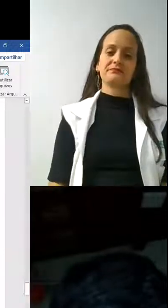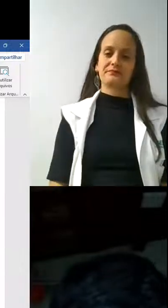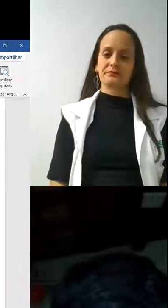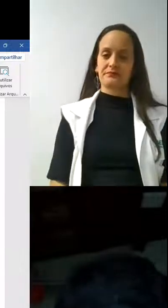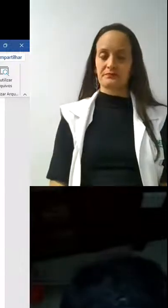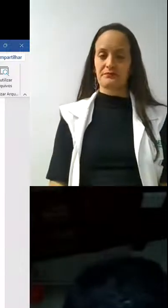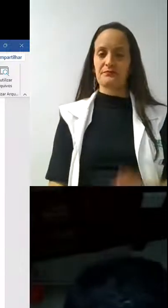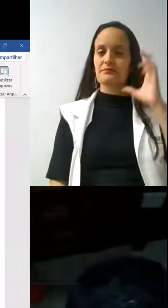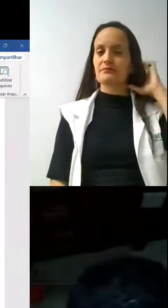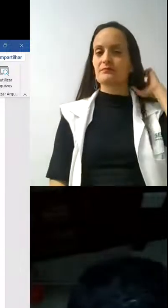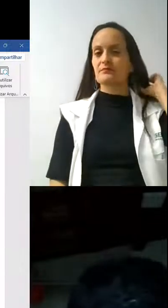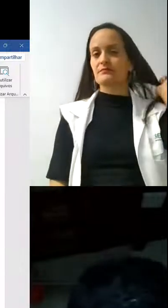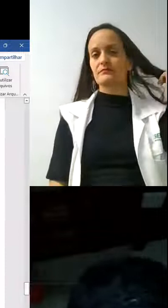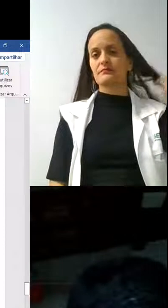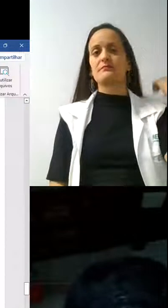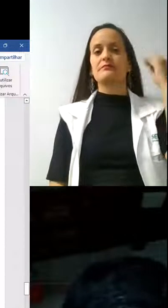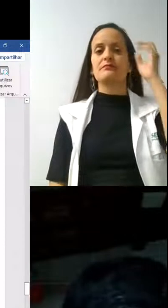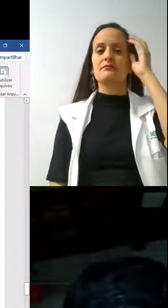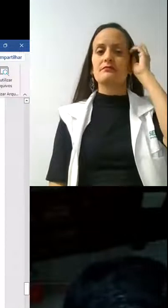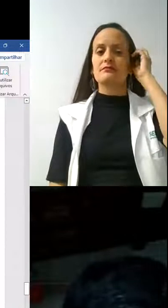0,00 é 2 zero depois da vírgula, é